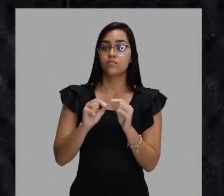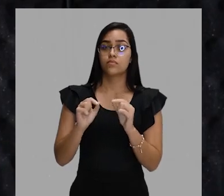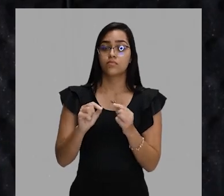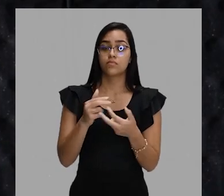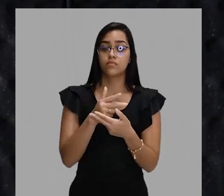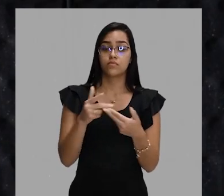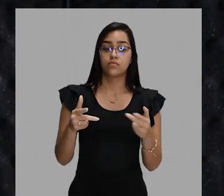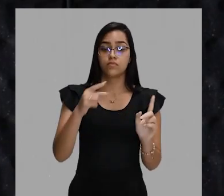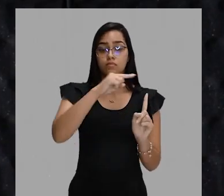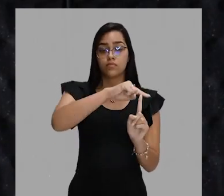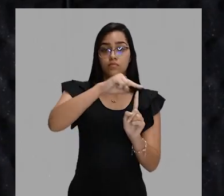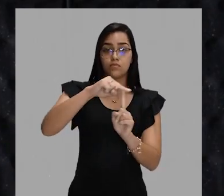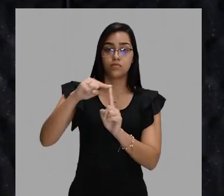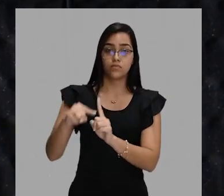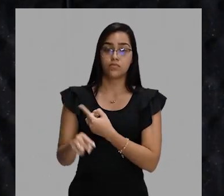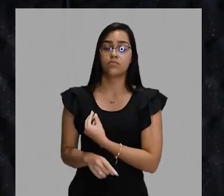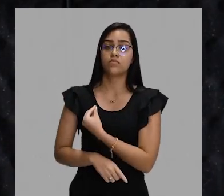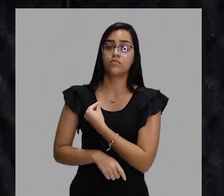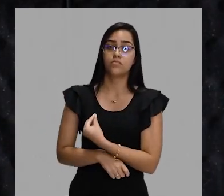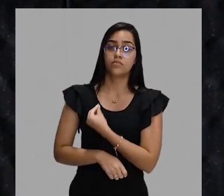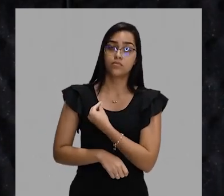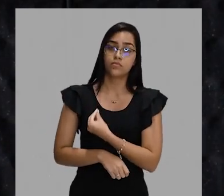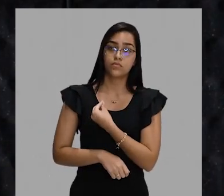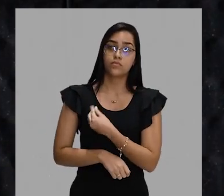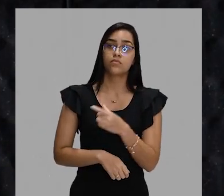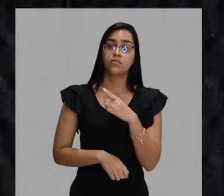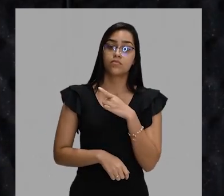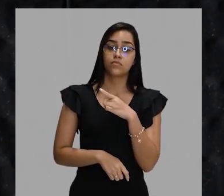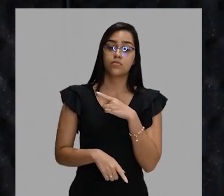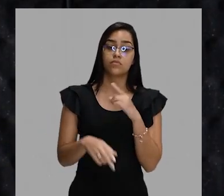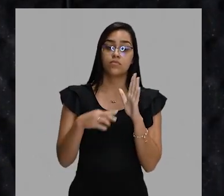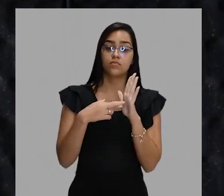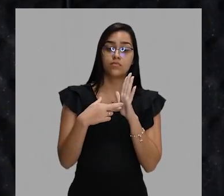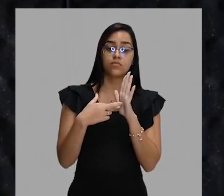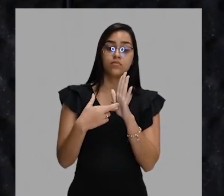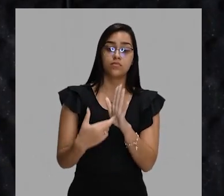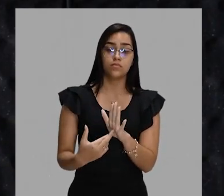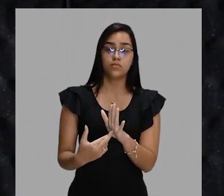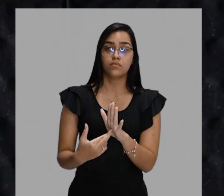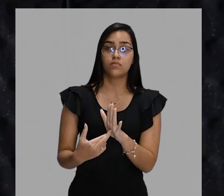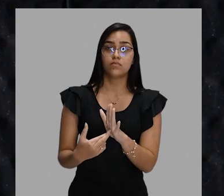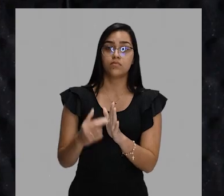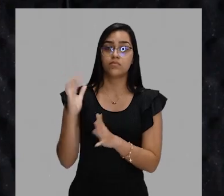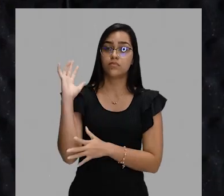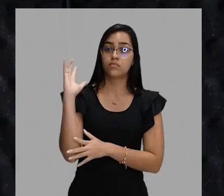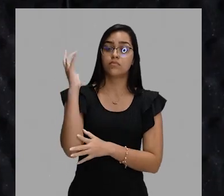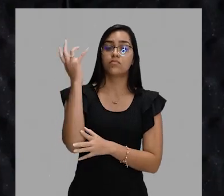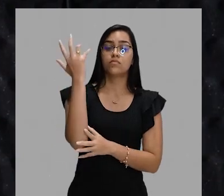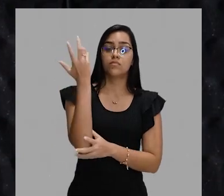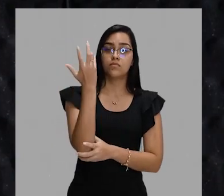futuras classificações dos seres vivos, né, elas seriam representações por meio de árvores